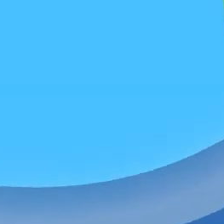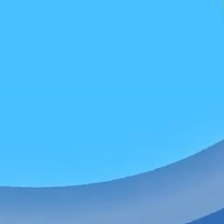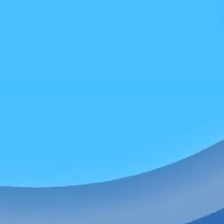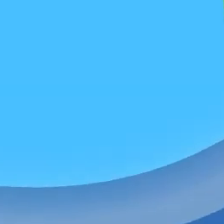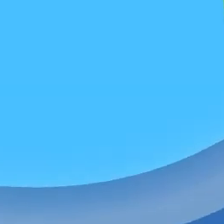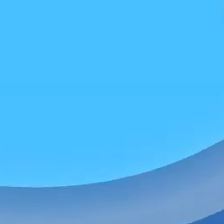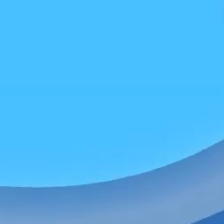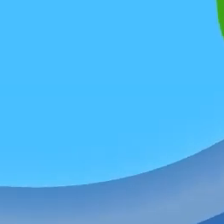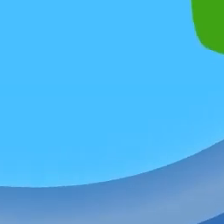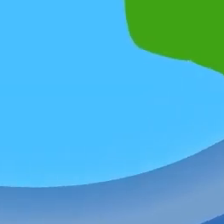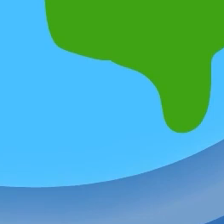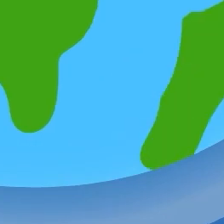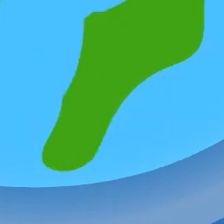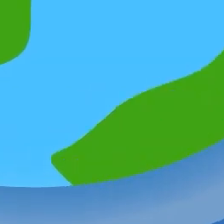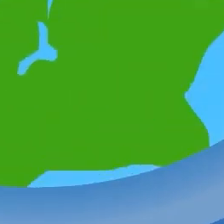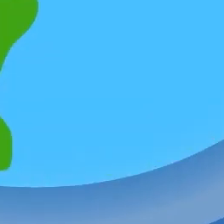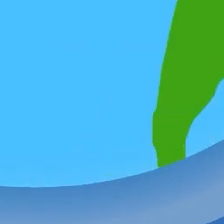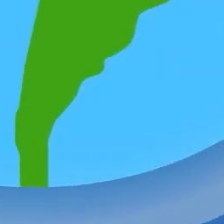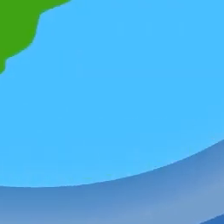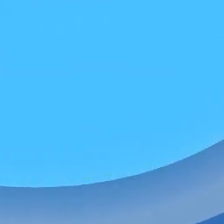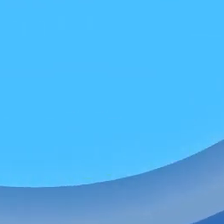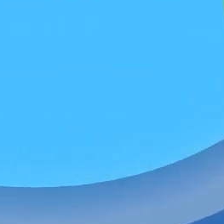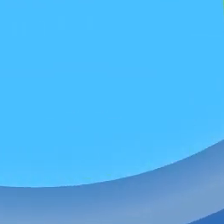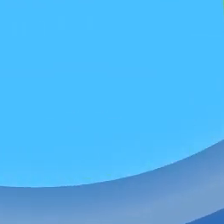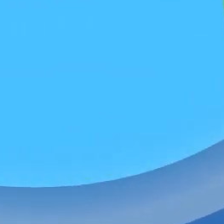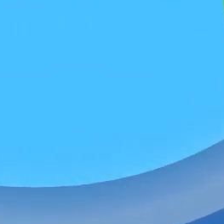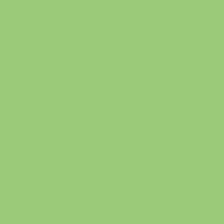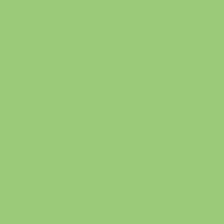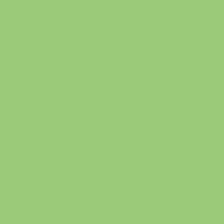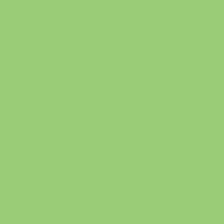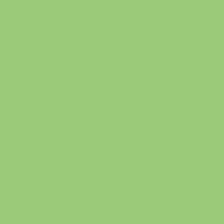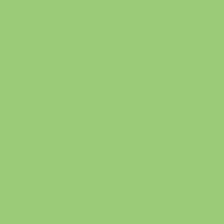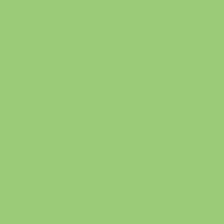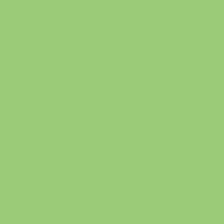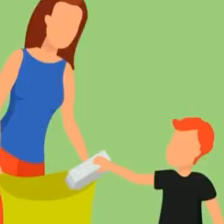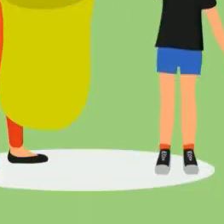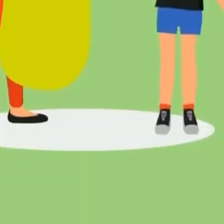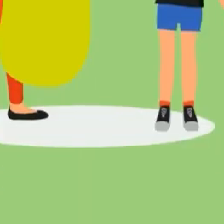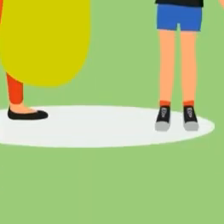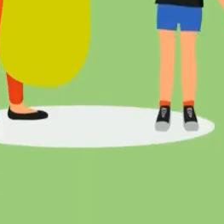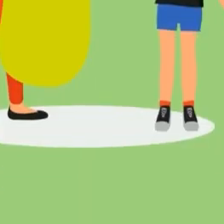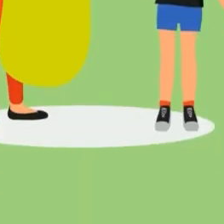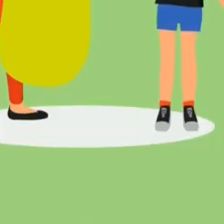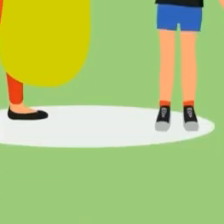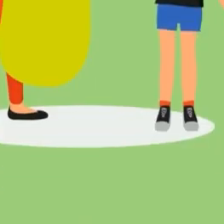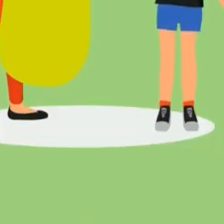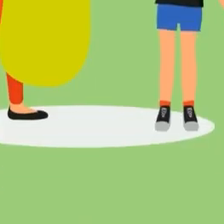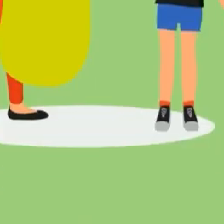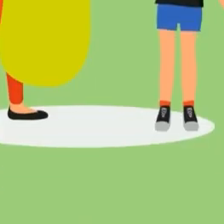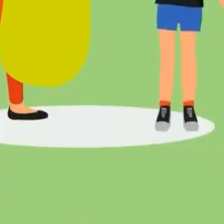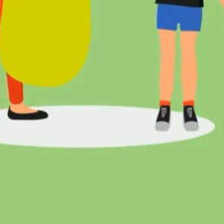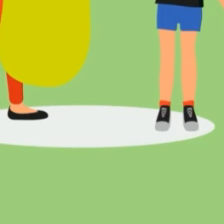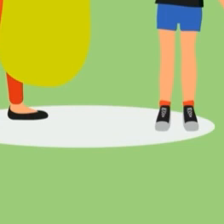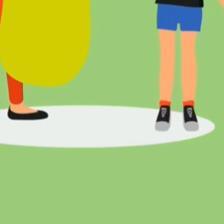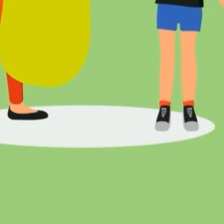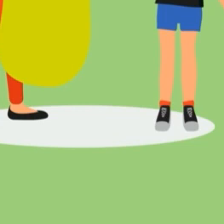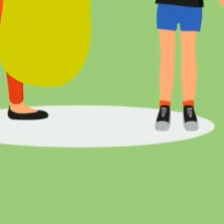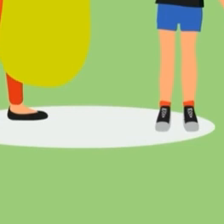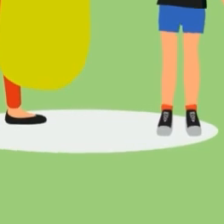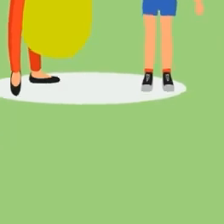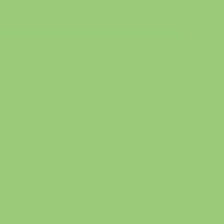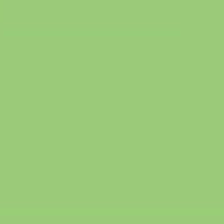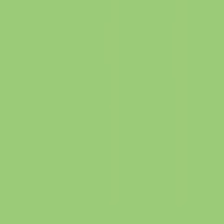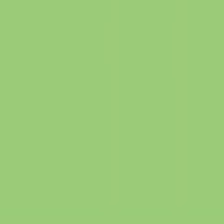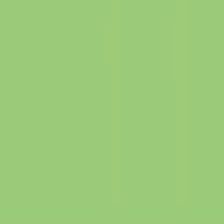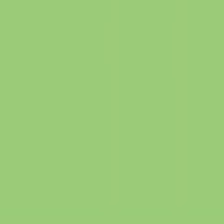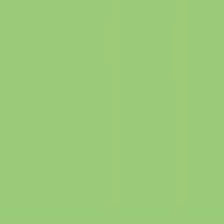O que significa ter consciência ambiental? Muito mais do que aprender a separar o lixo para a coleta, a